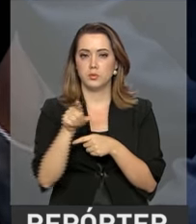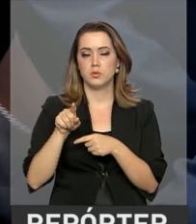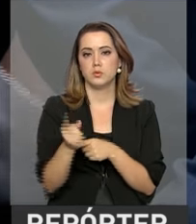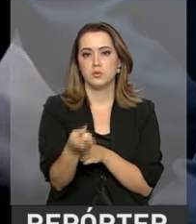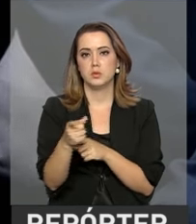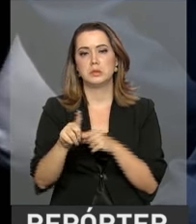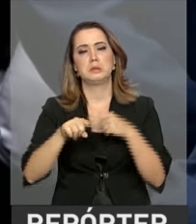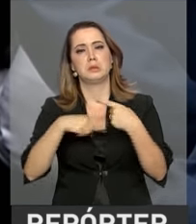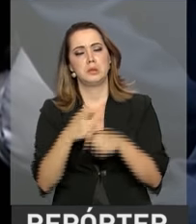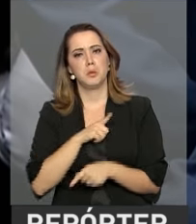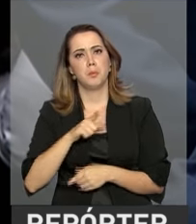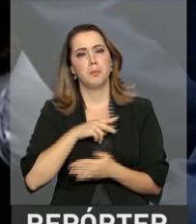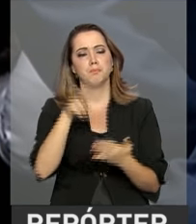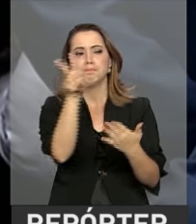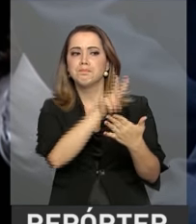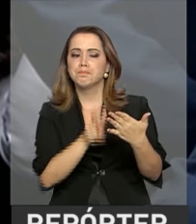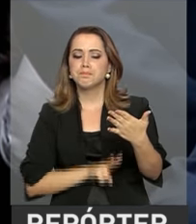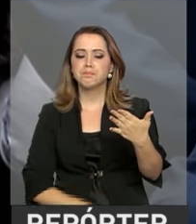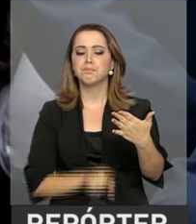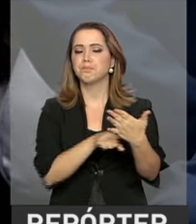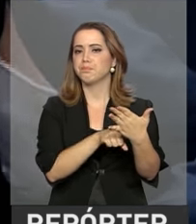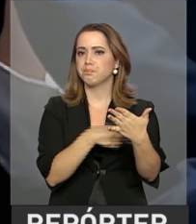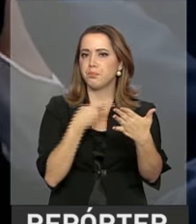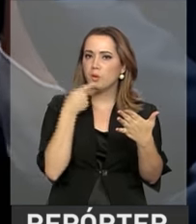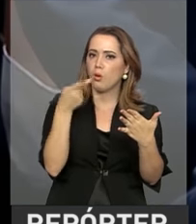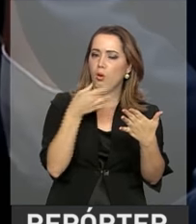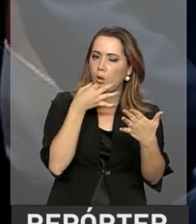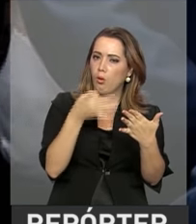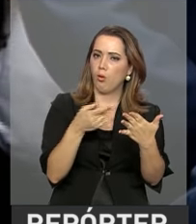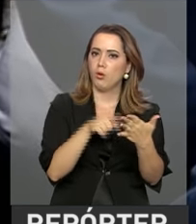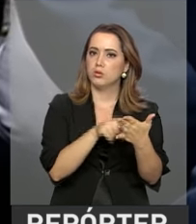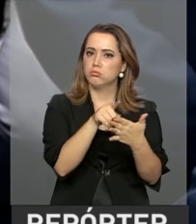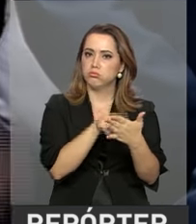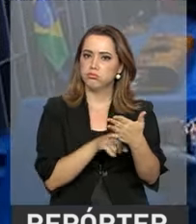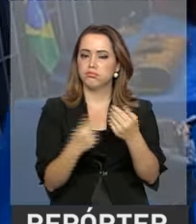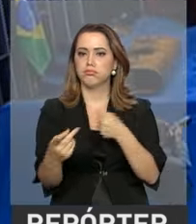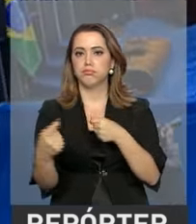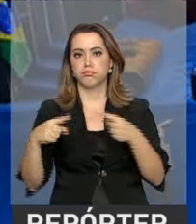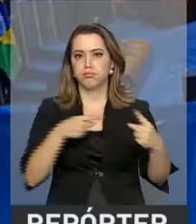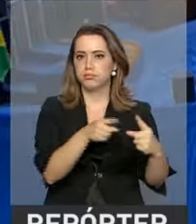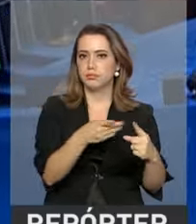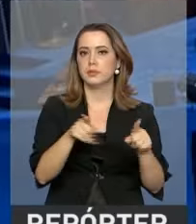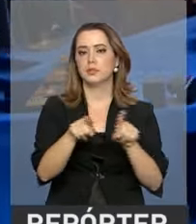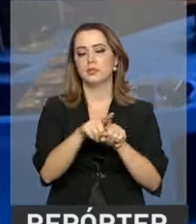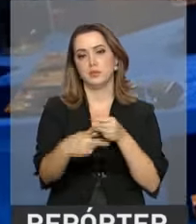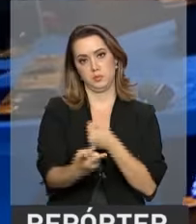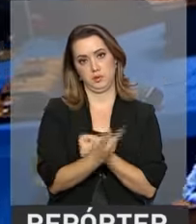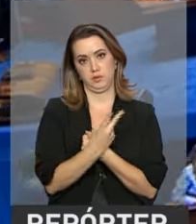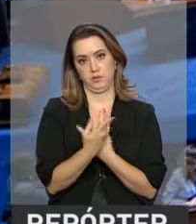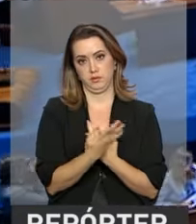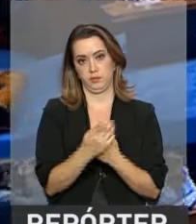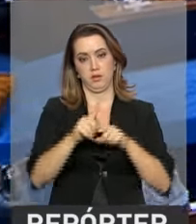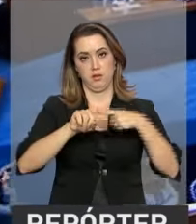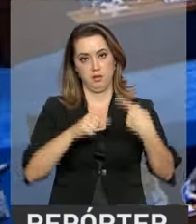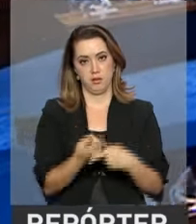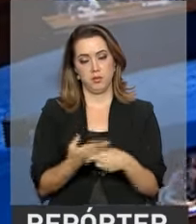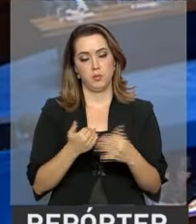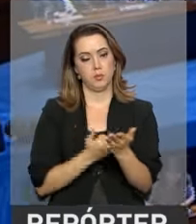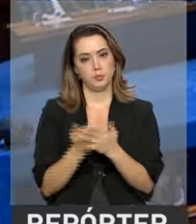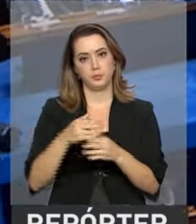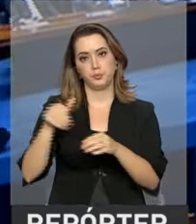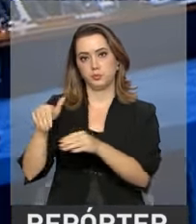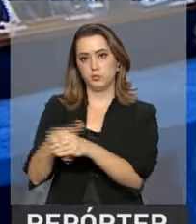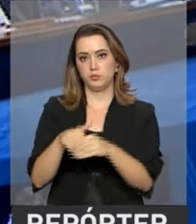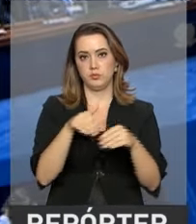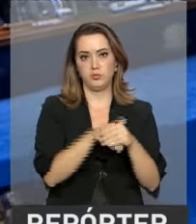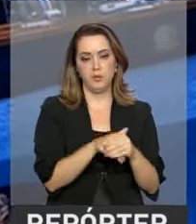sessão lê o relatório resumido com os argumentos da acusação e defesa. Após esse rito, tem início a votação. Se